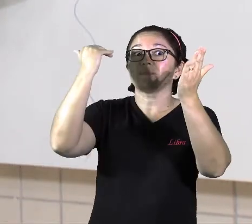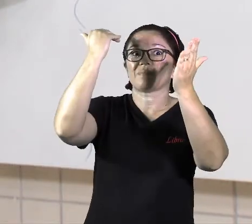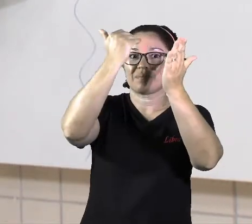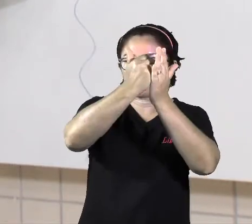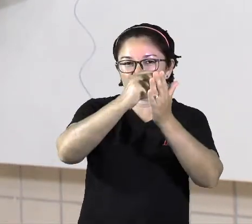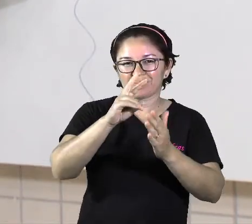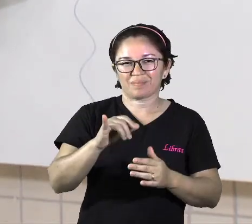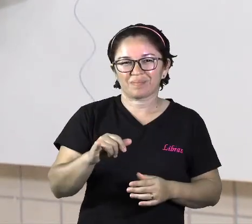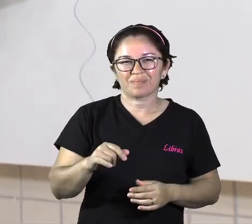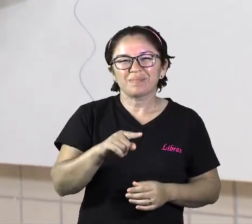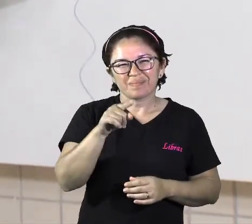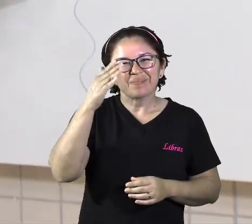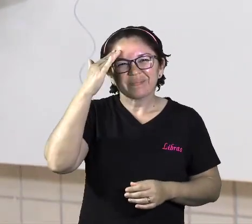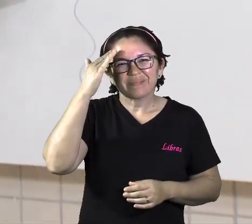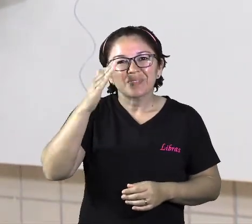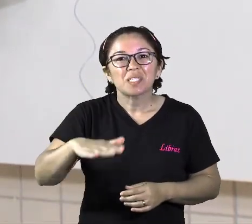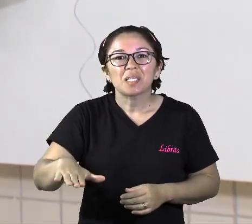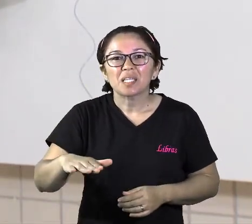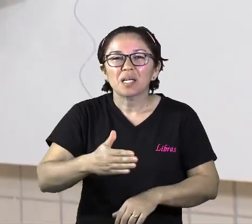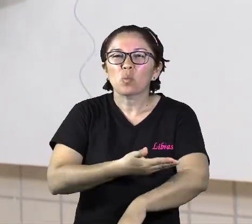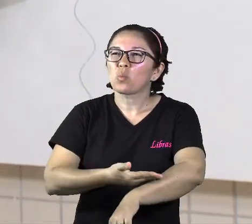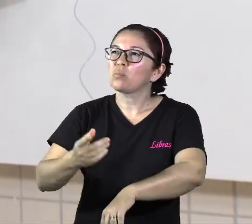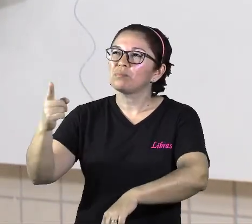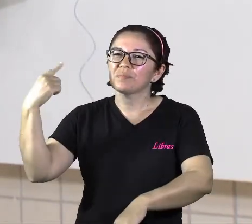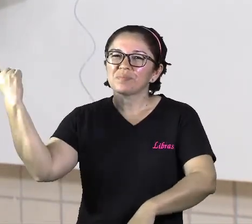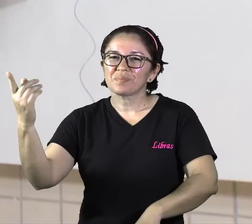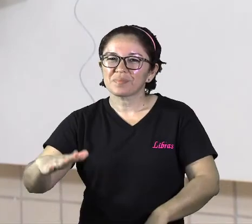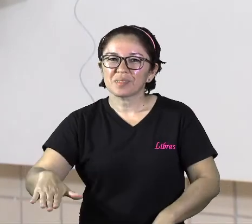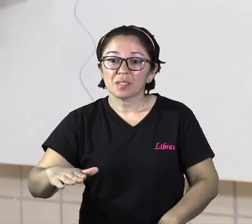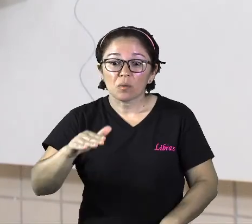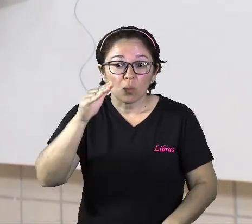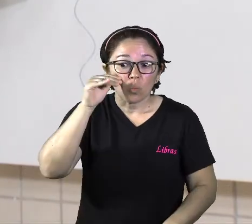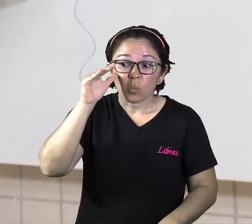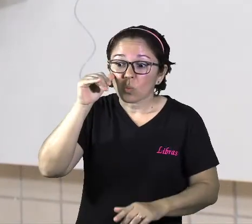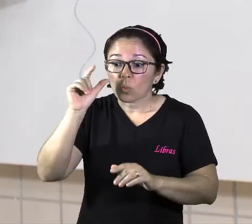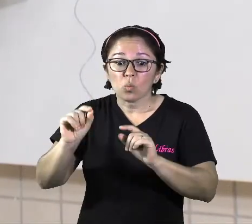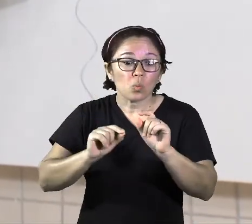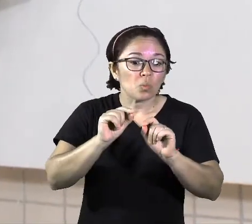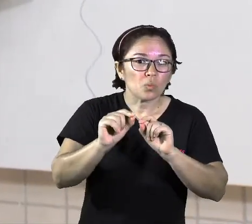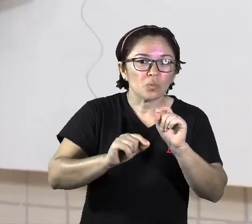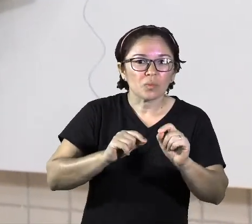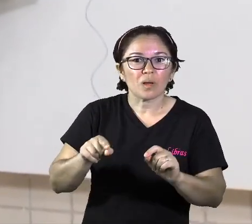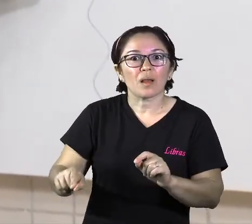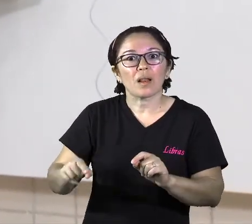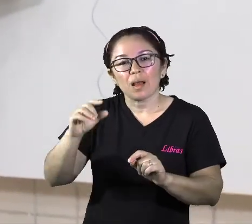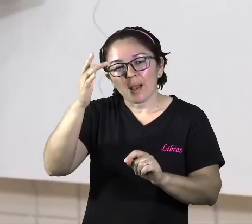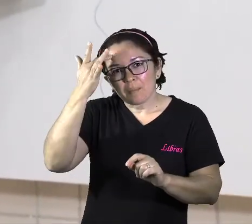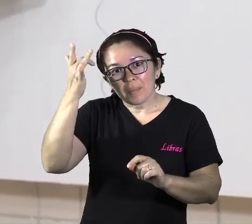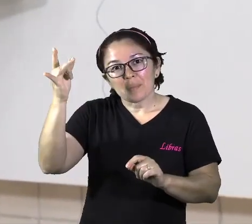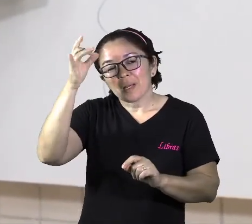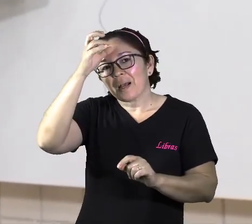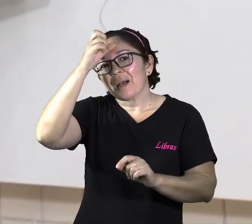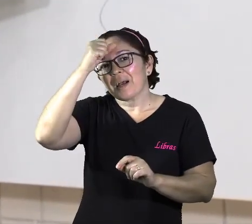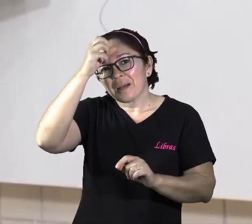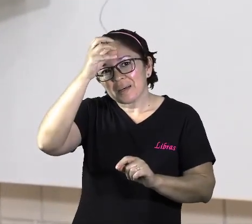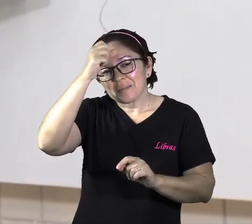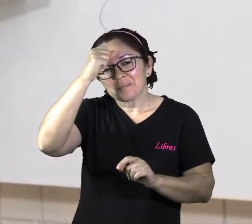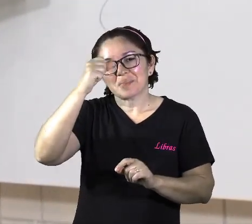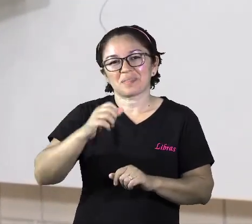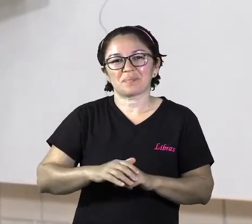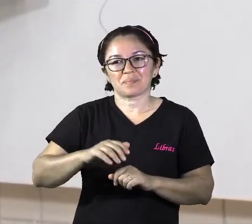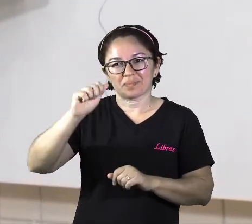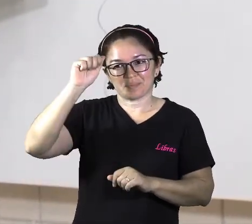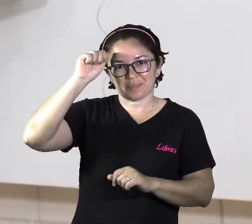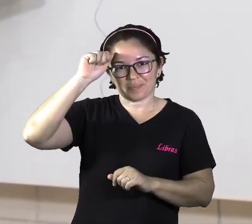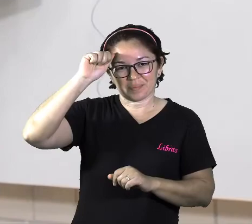né? Então vamos ter essa curiosidade de uma criança para a gente aprender. Karine Rafaela Silveira, autora de O